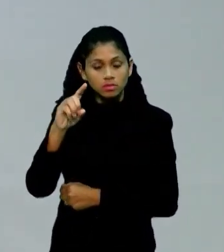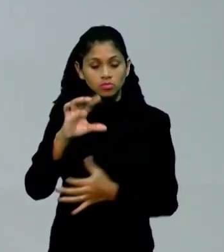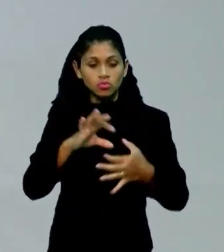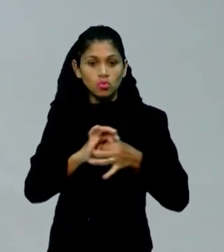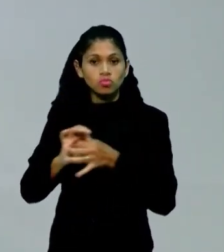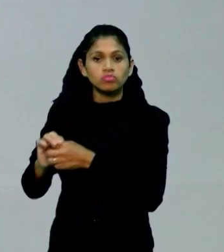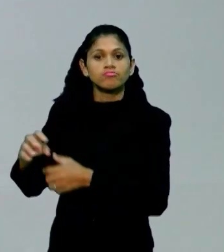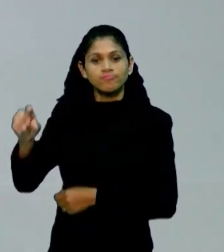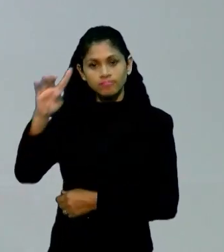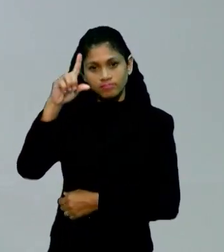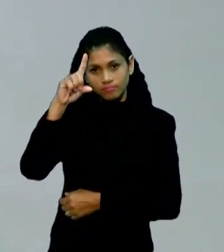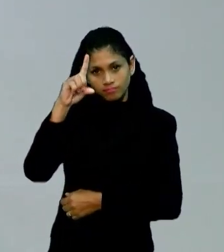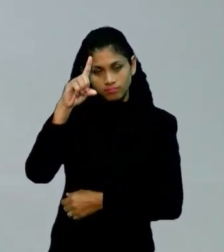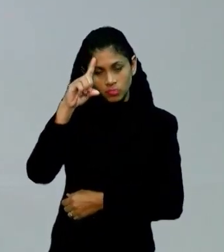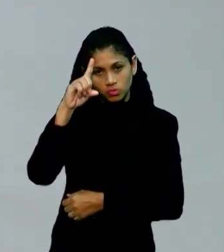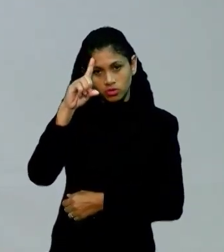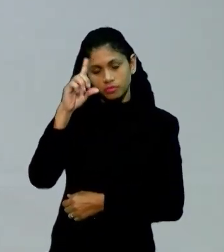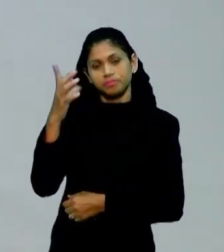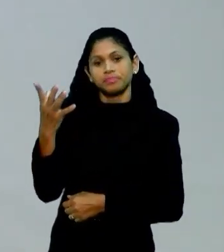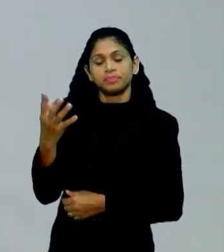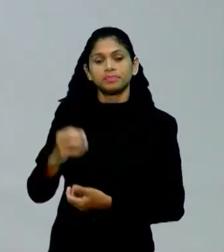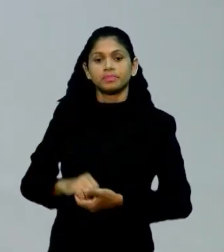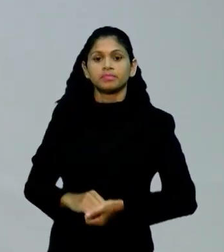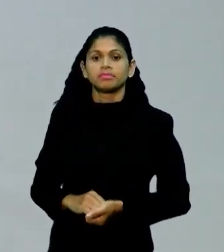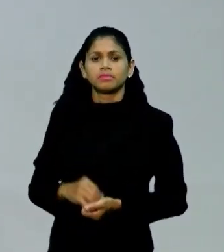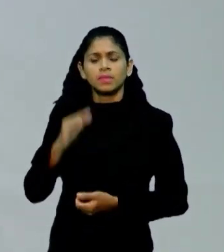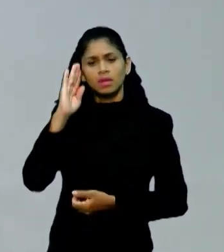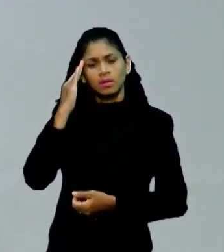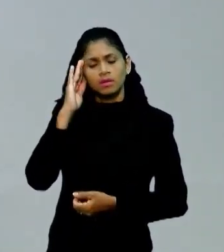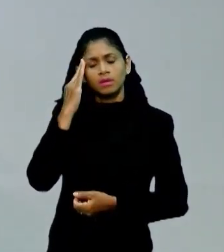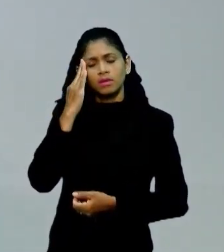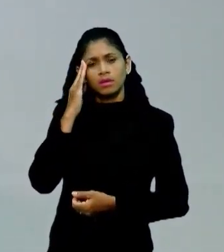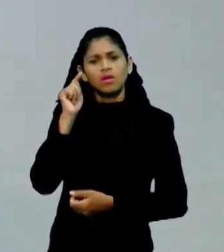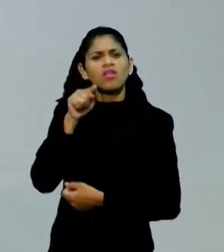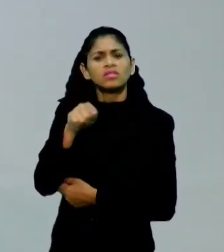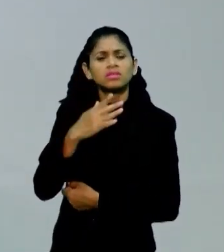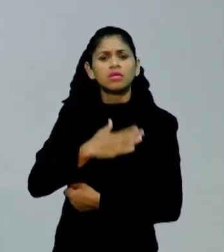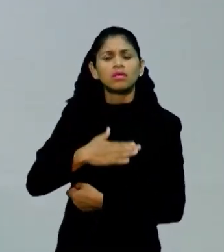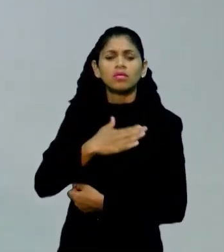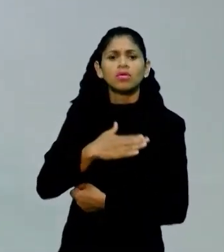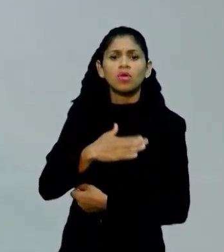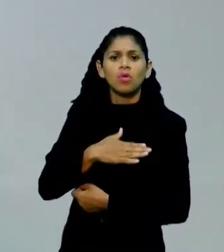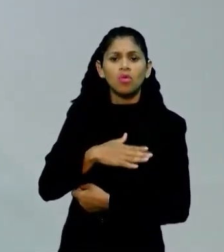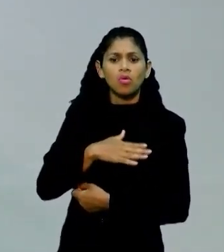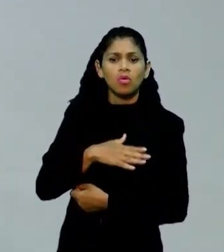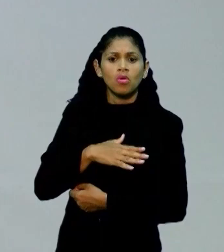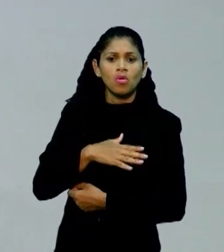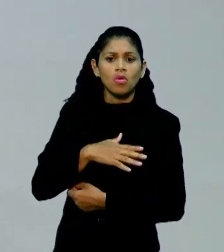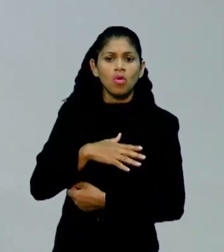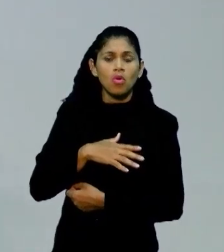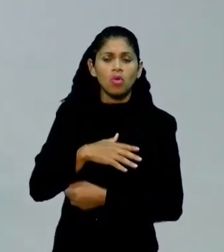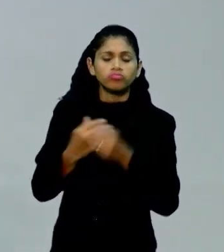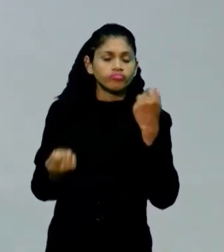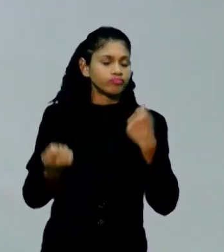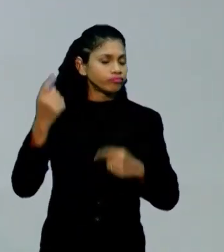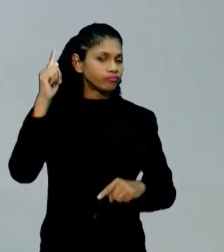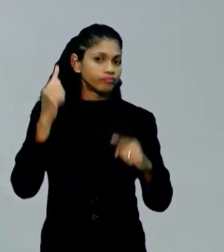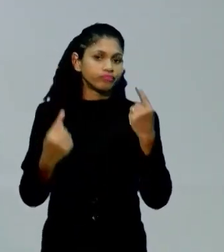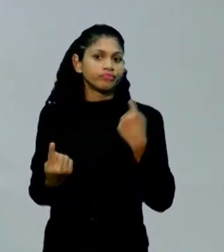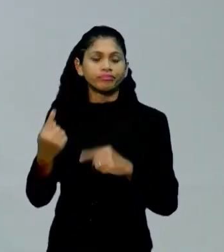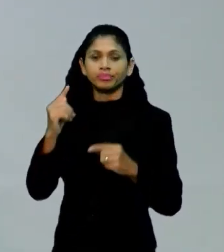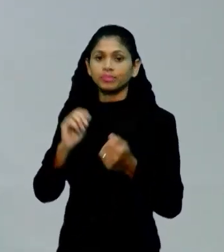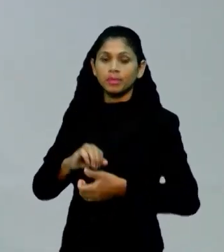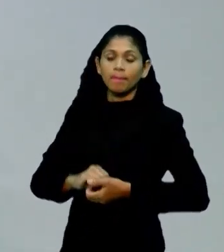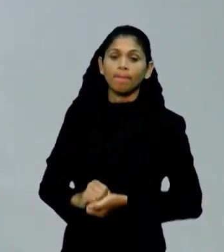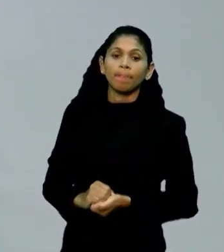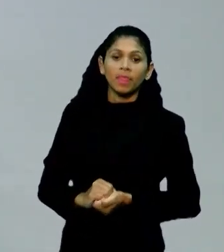cotidiano Como assim professor é entender que se você gosta por exemplo de quadrilha quadrilha festa junina aquela